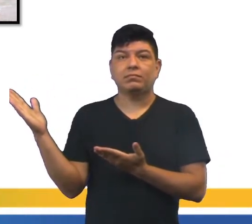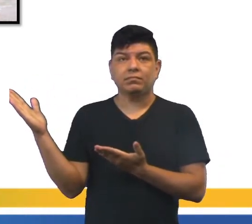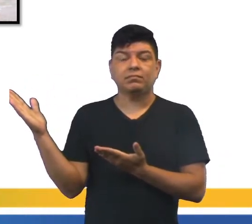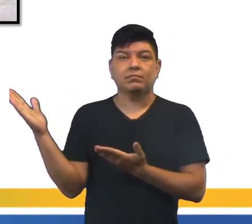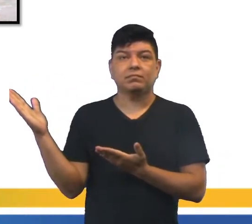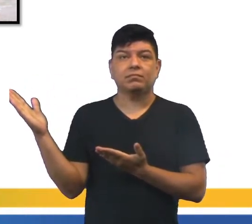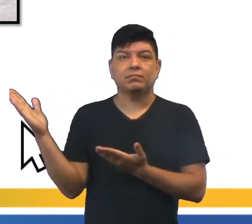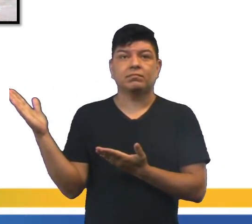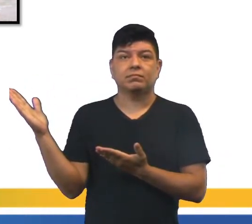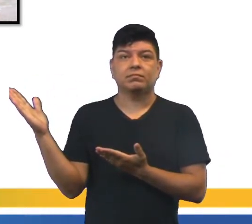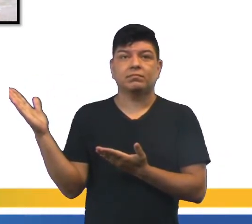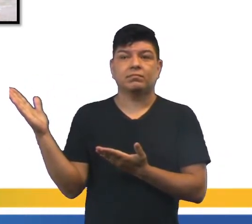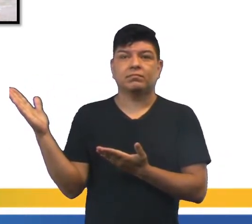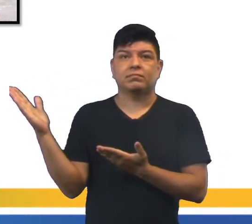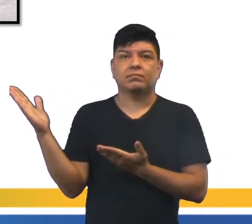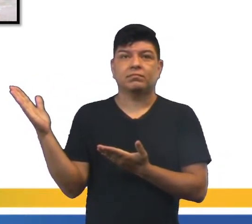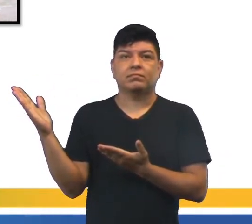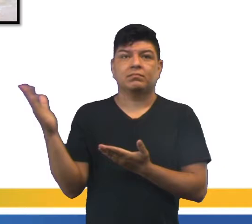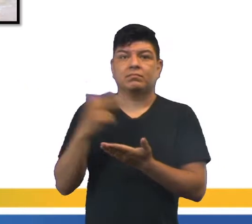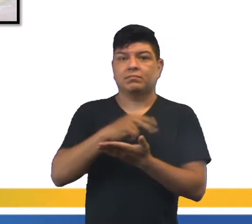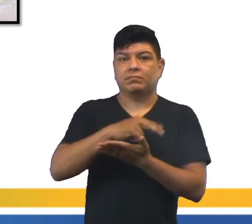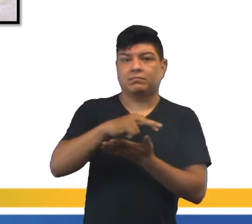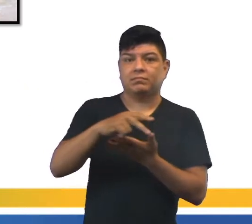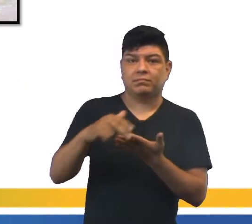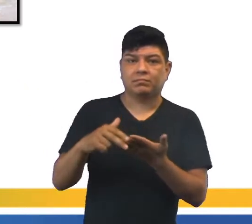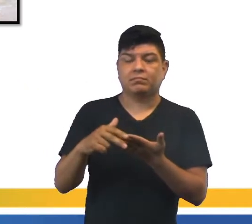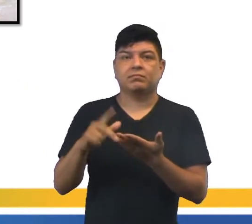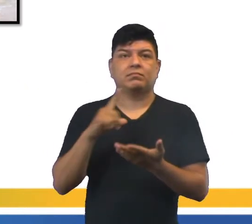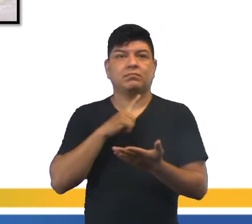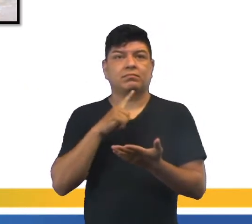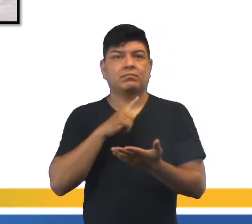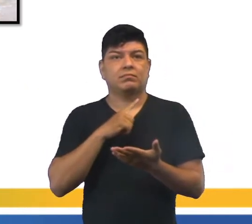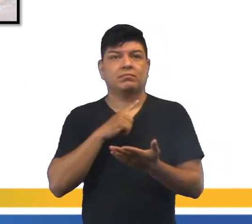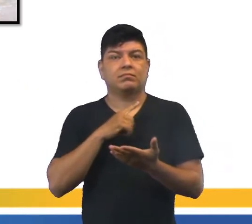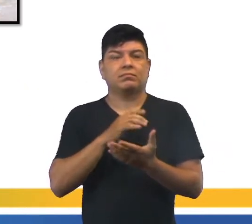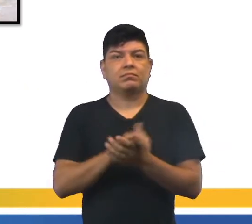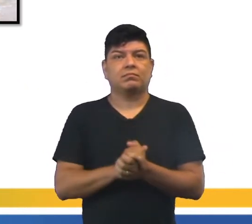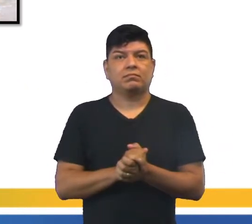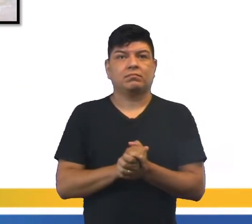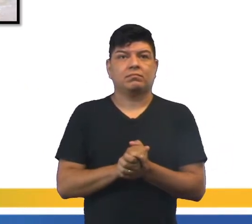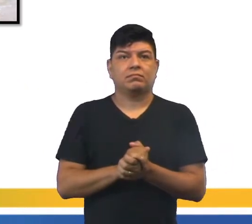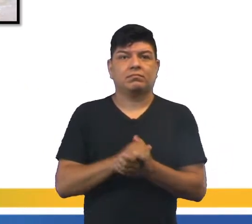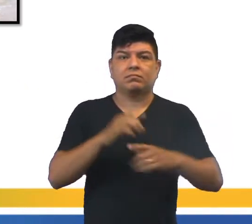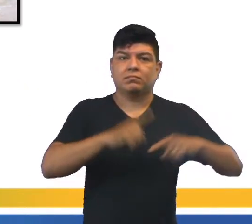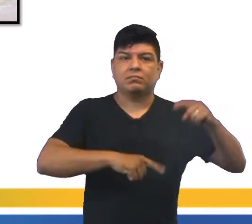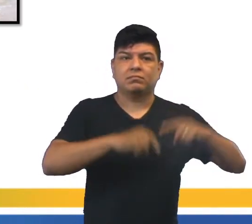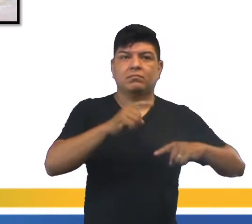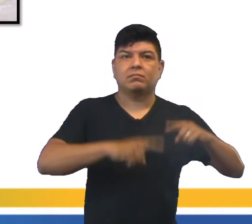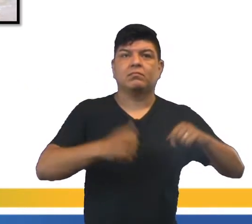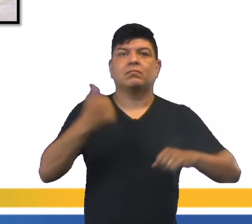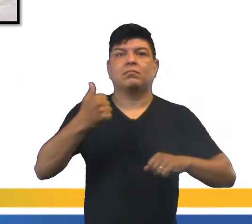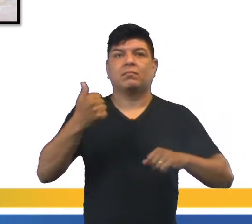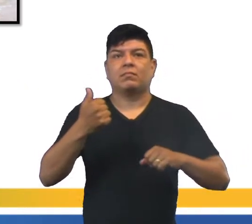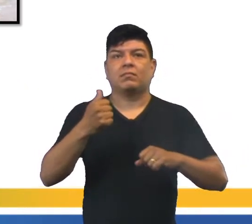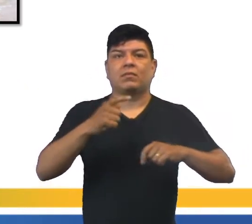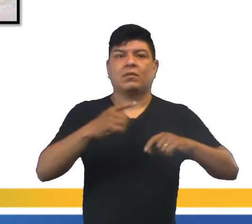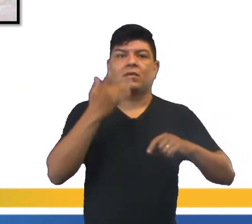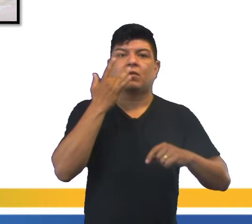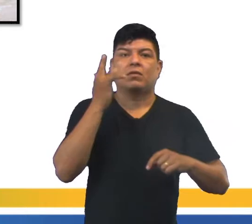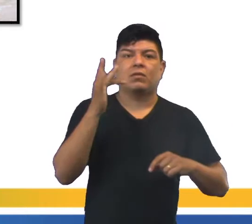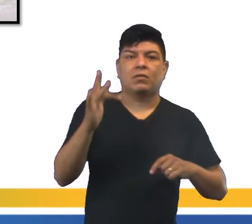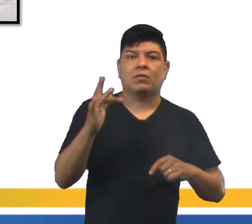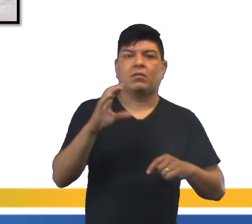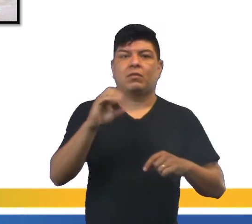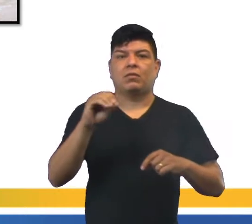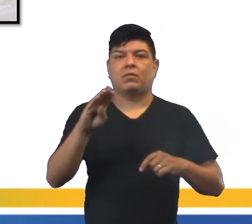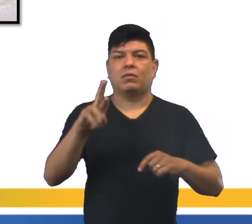só, como existem instrumentos que possuem como matéria-prima os metais, como ouro,